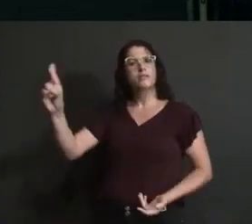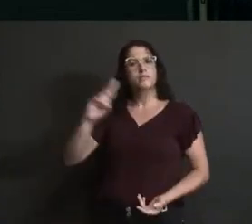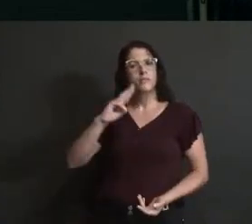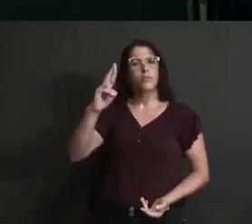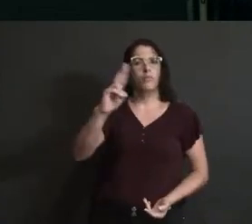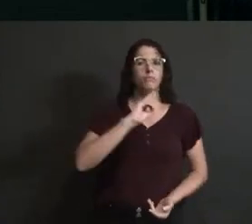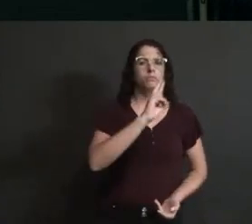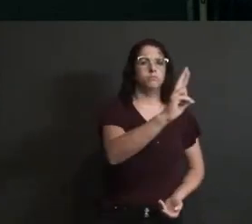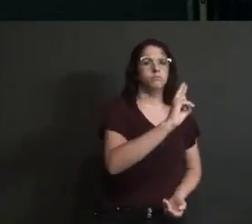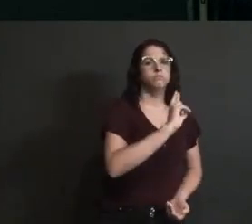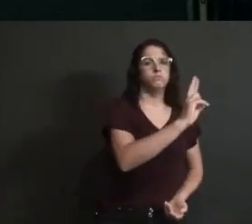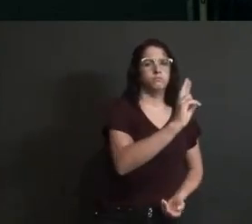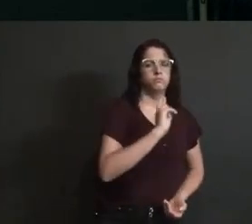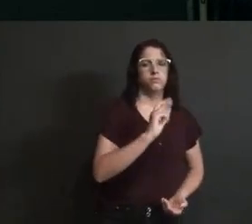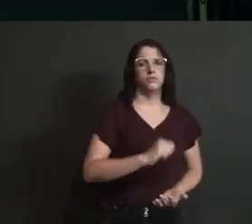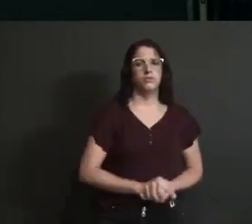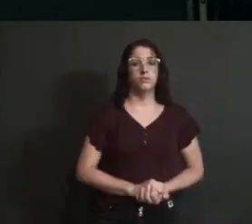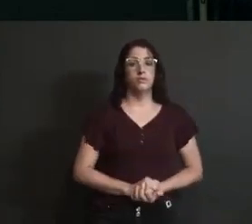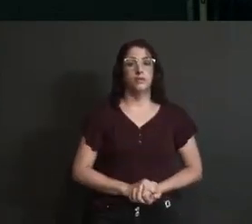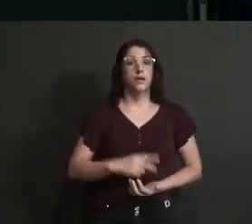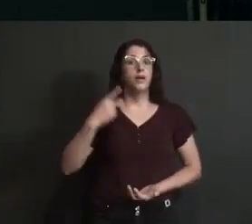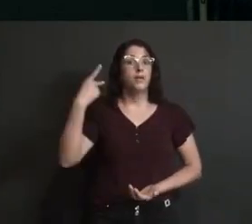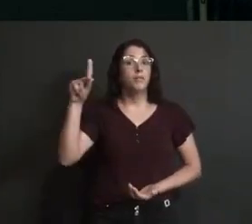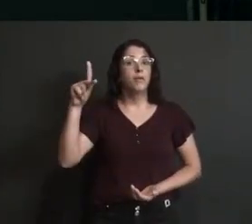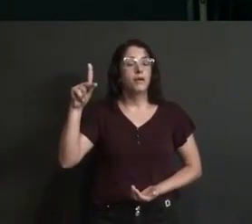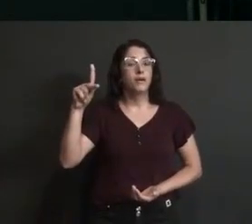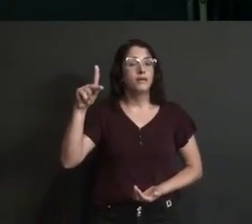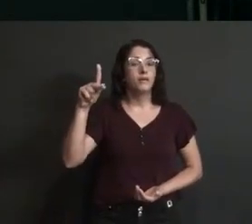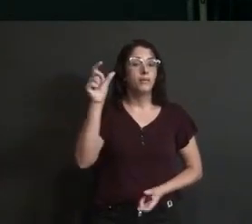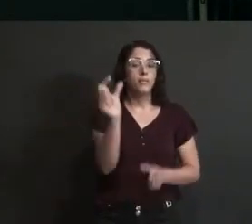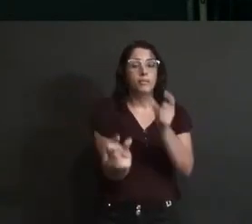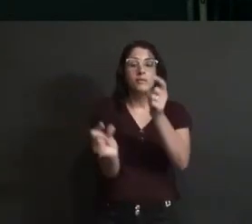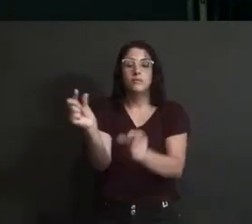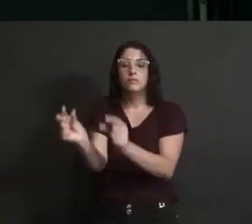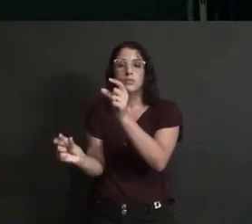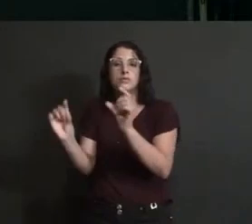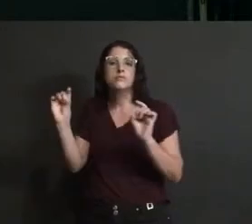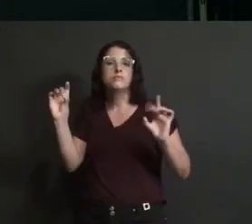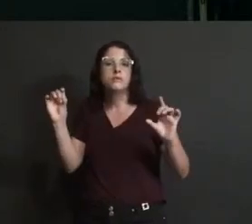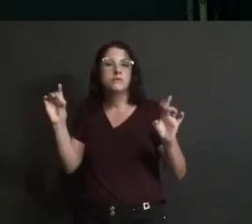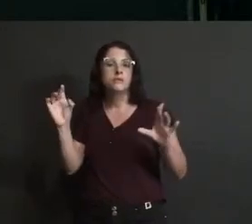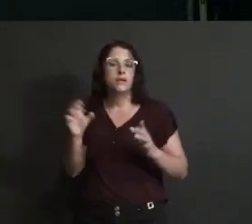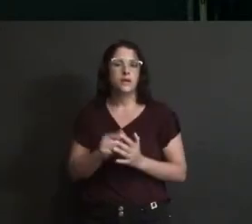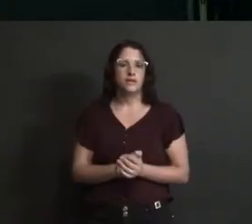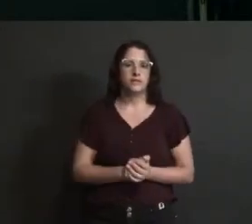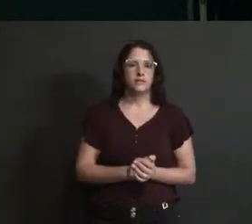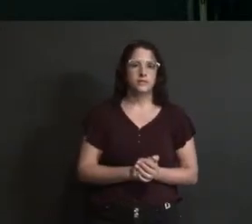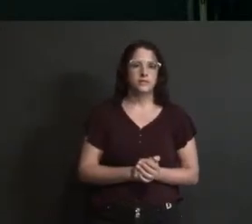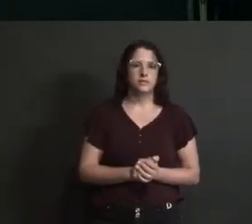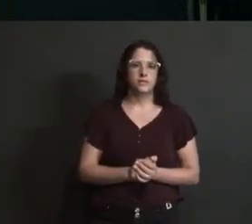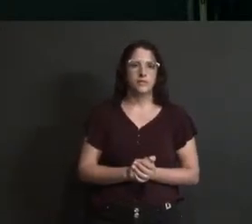eu trouxe para algumas pessoas a partir do dia de ontem.